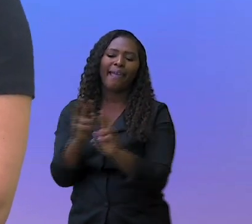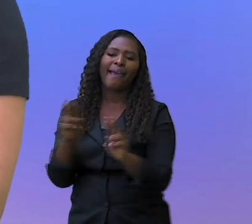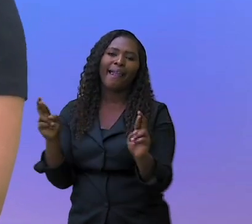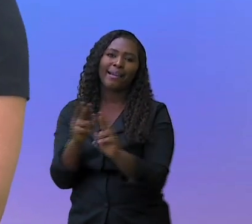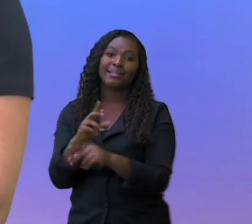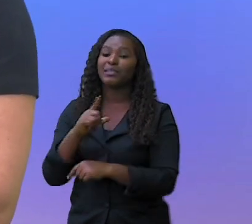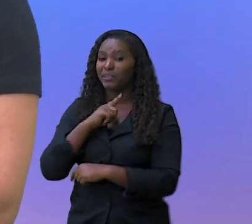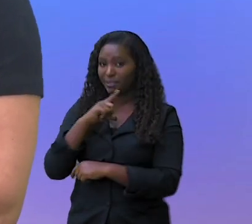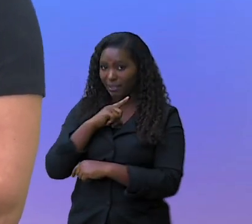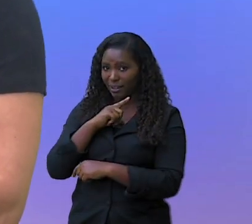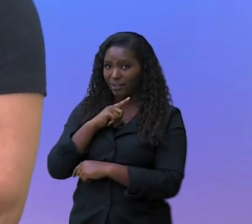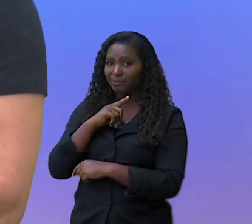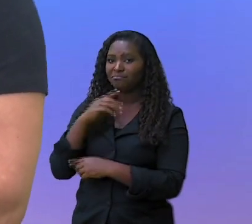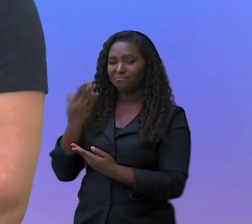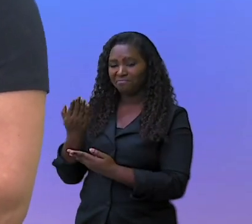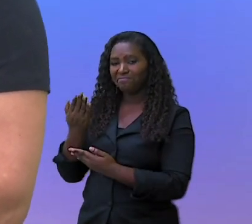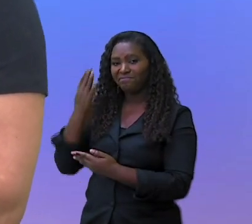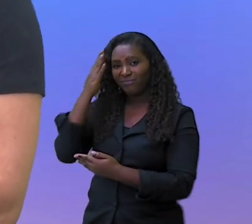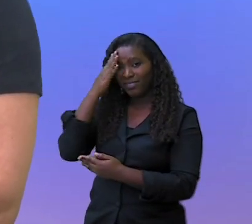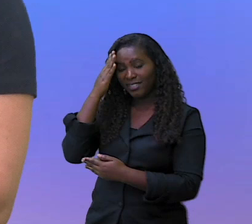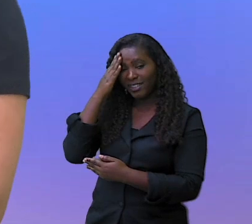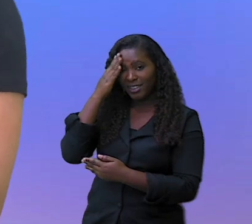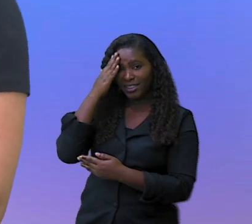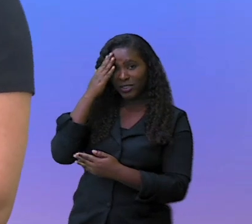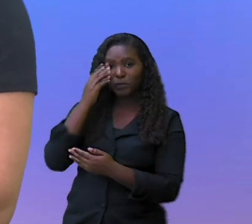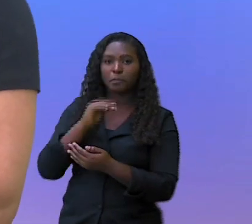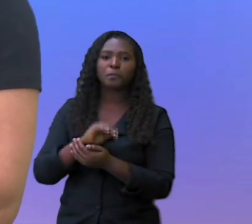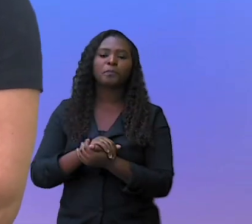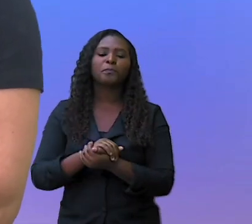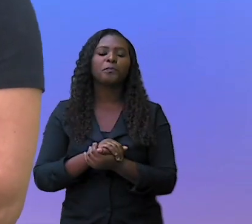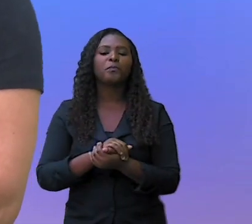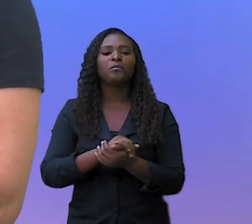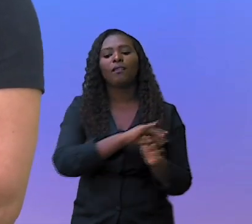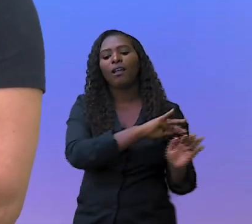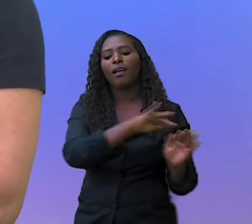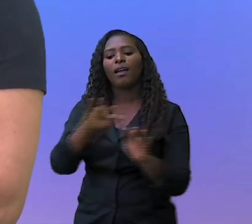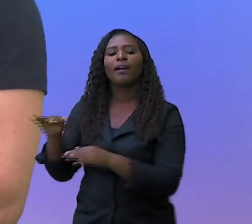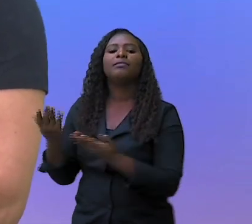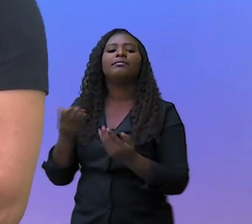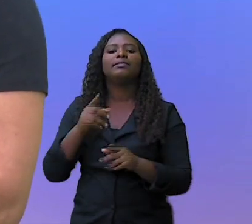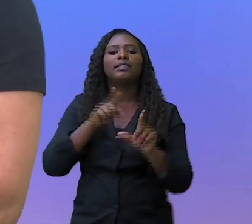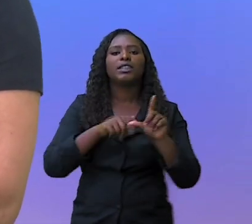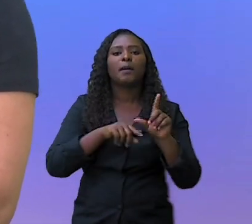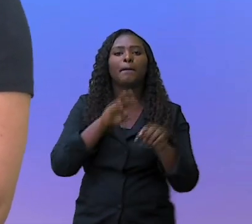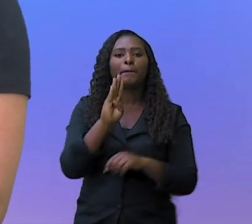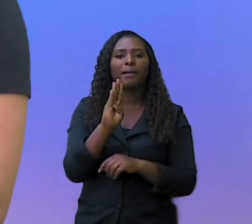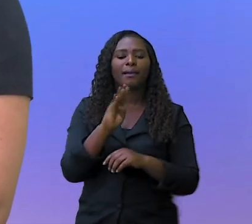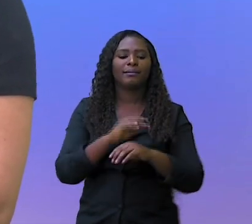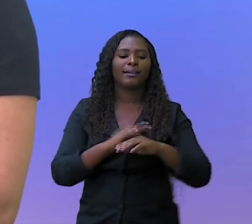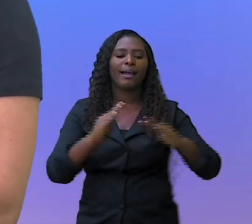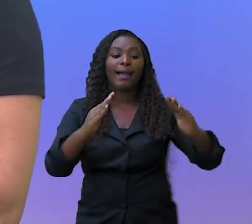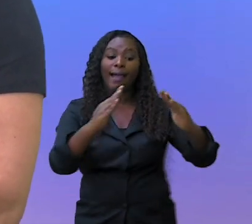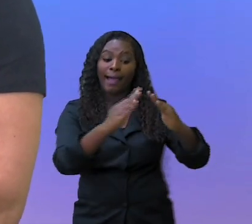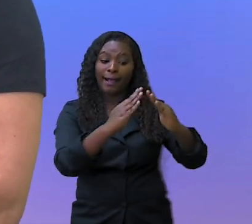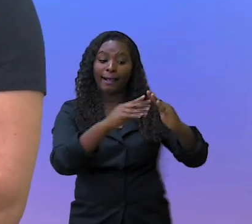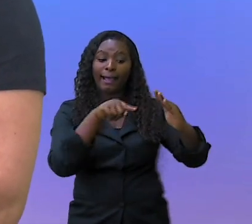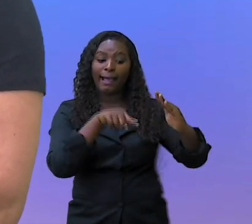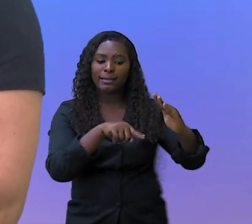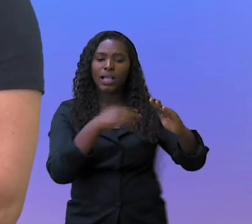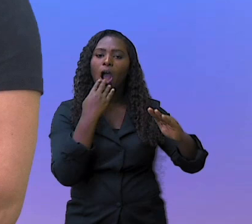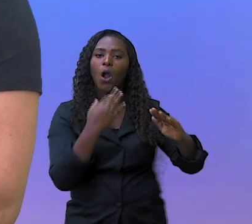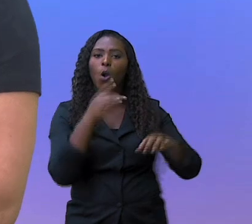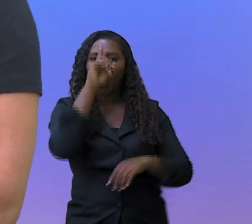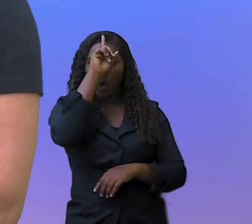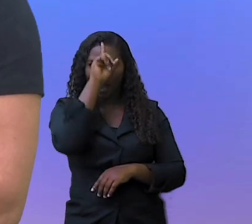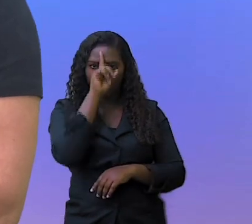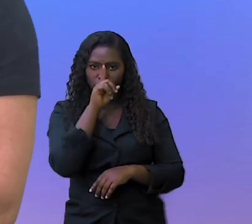que é o sujeito aí que está desinicial. Agora a letra B. A casa azul da